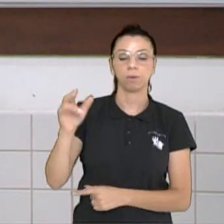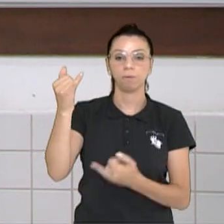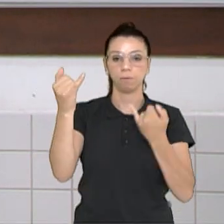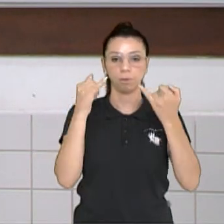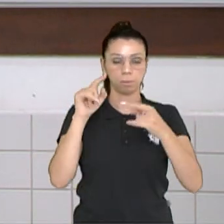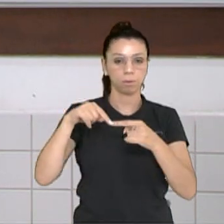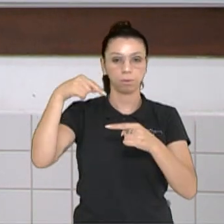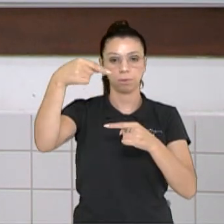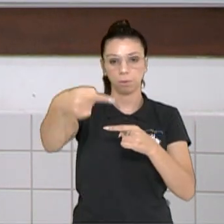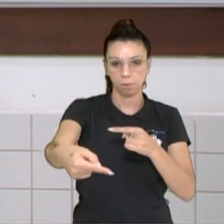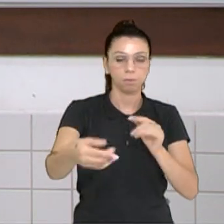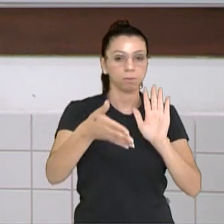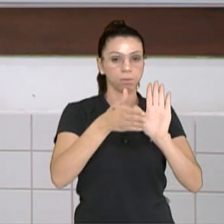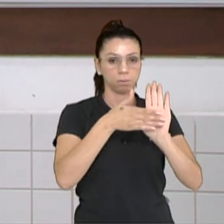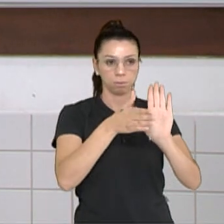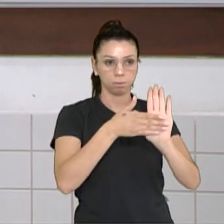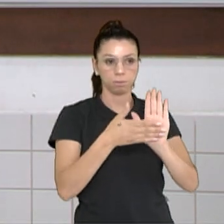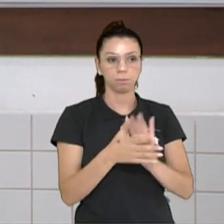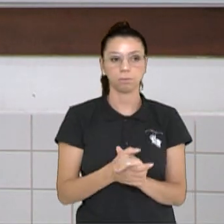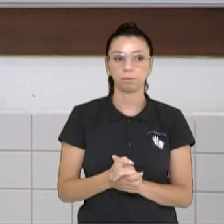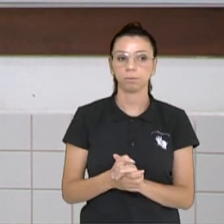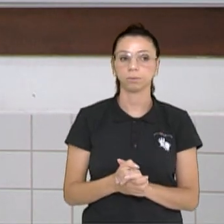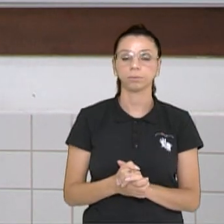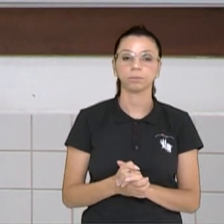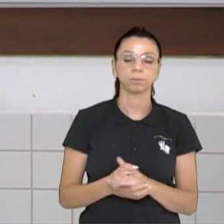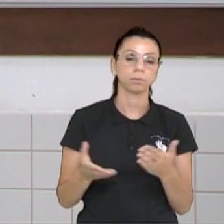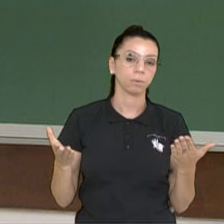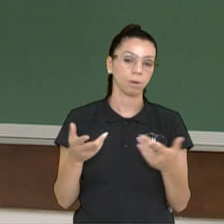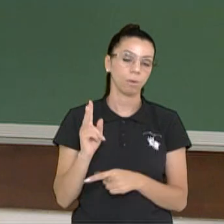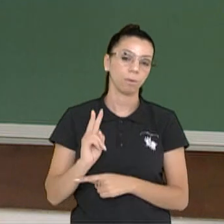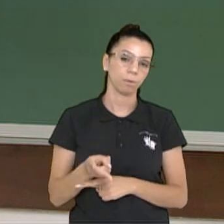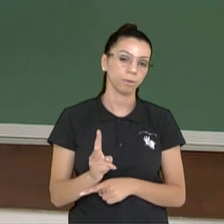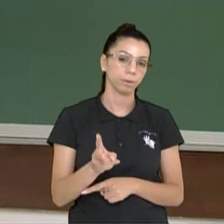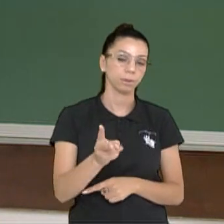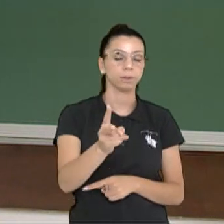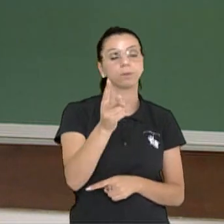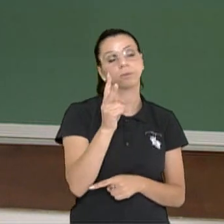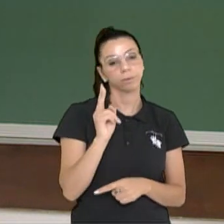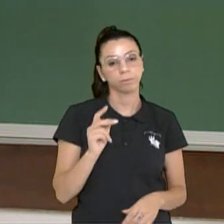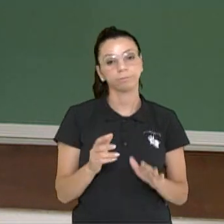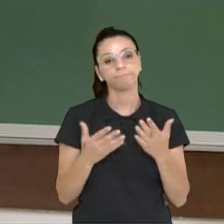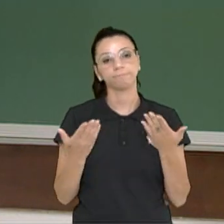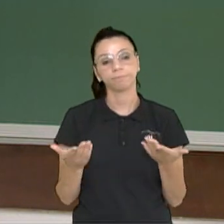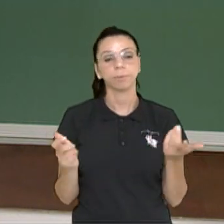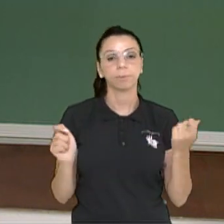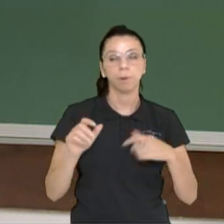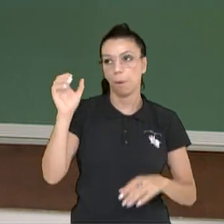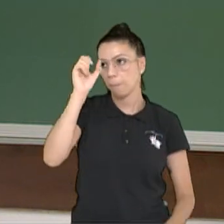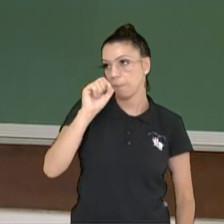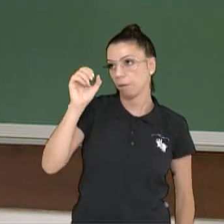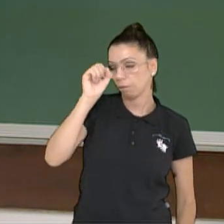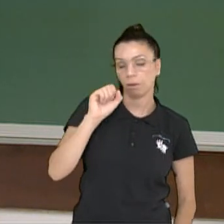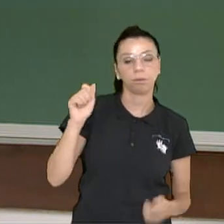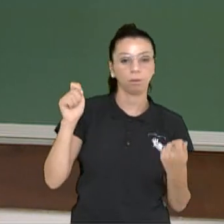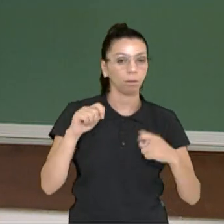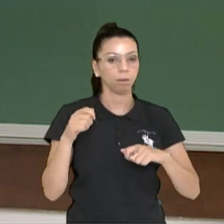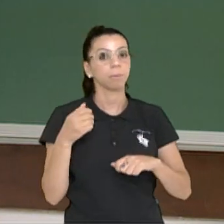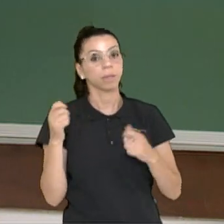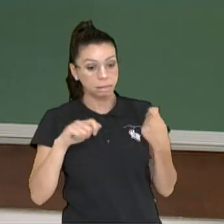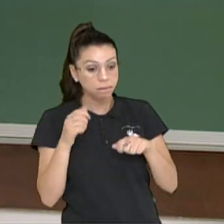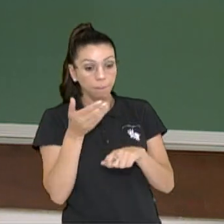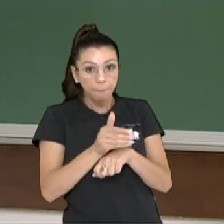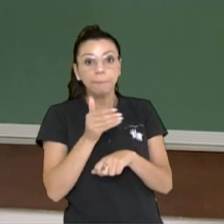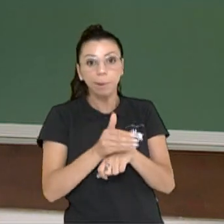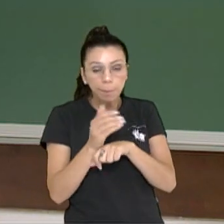para fazer as atividades que são propostas. Então, continuando, claro, né, como eu sempre digo, a gente não aprende sem praticar. Temos mais